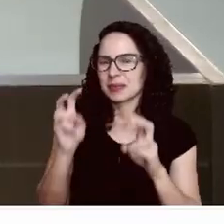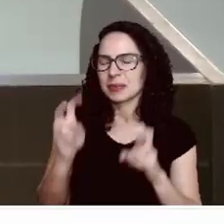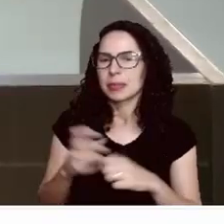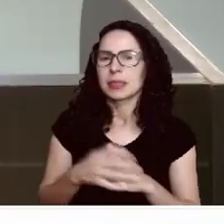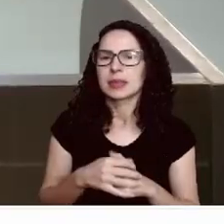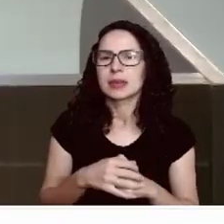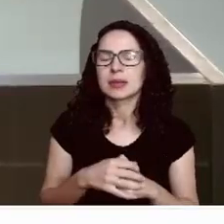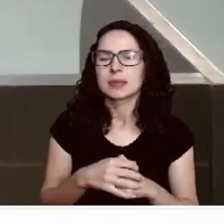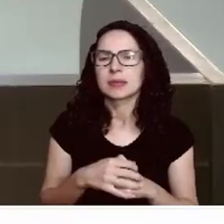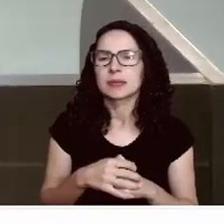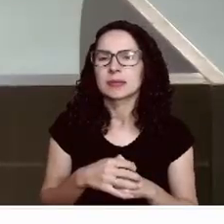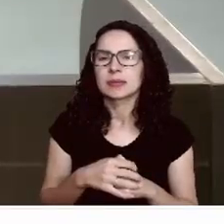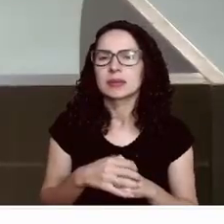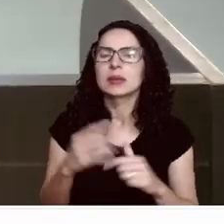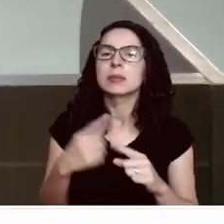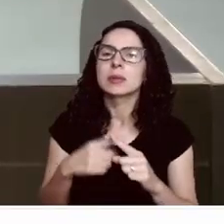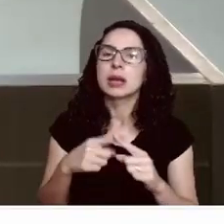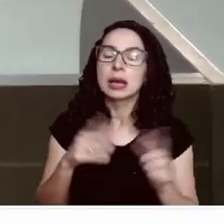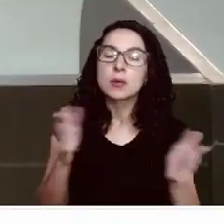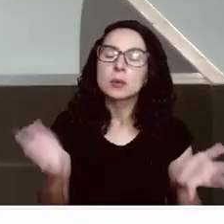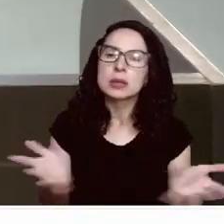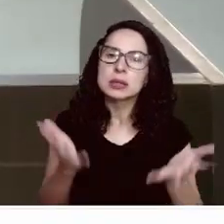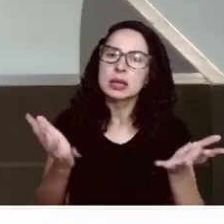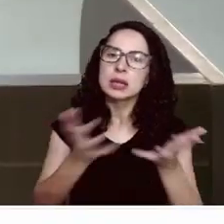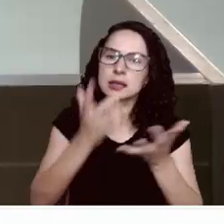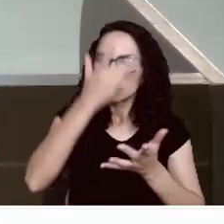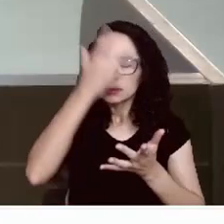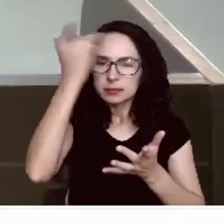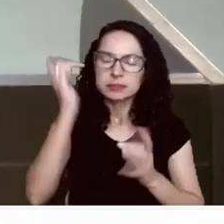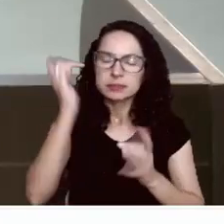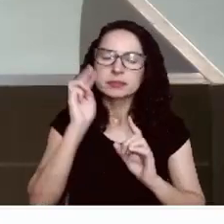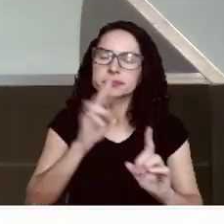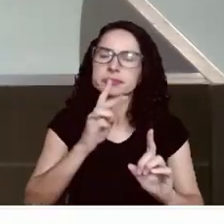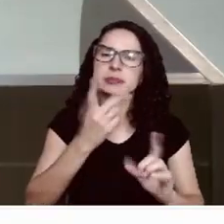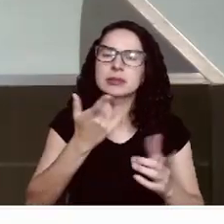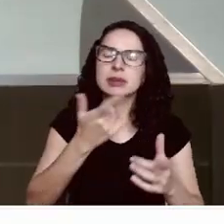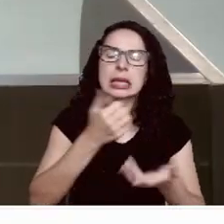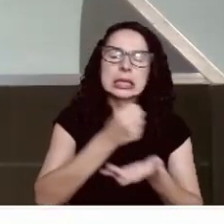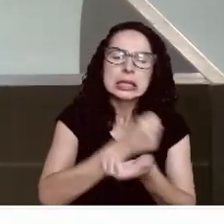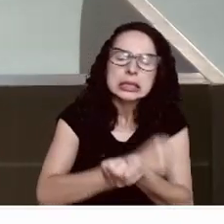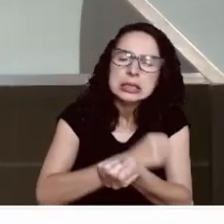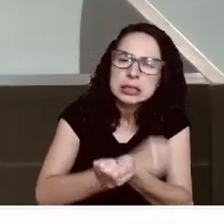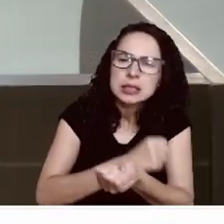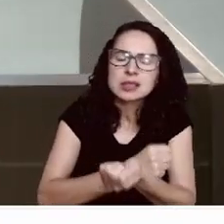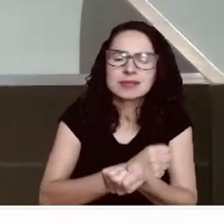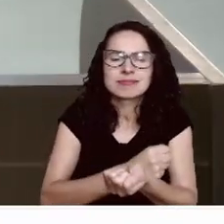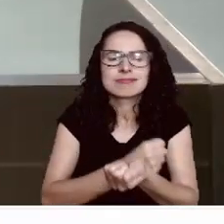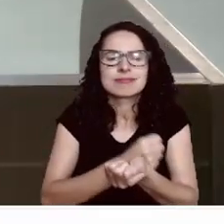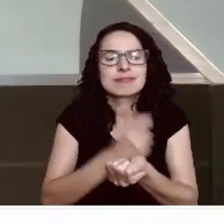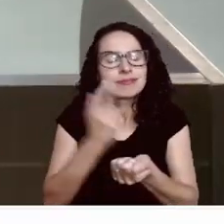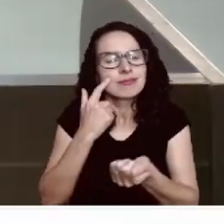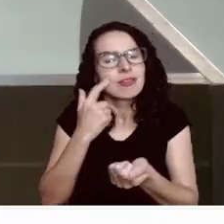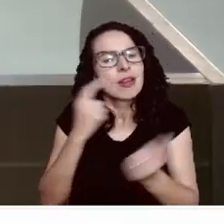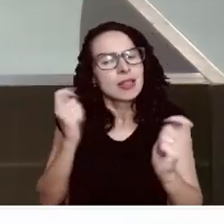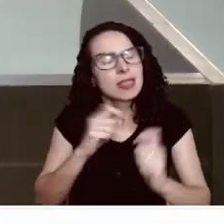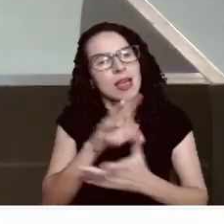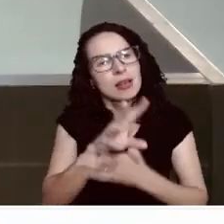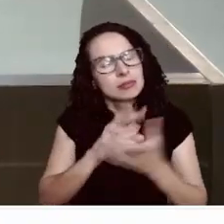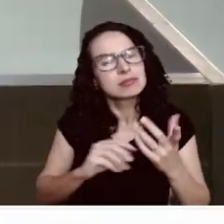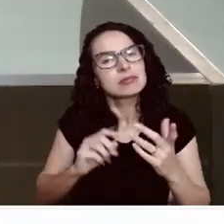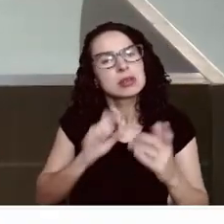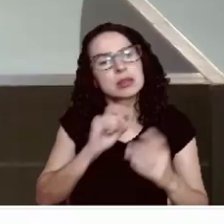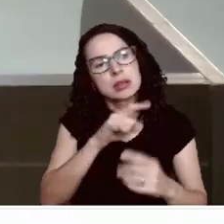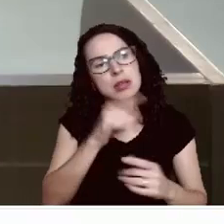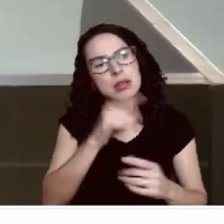que serve de incentivo para as pessoas dependentes, que vê que tem condição de fazer, de chegar. Se ele fez, por que outra pessoa